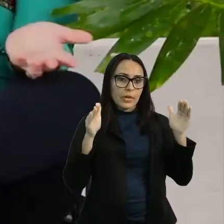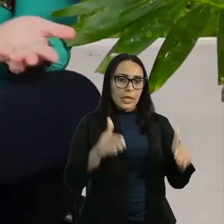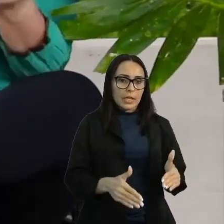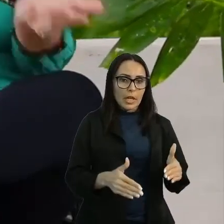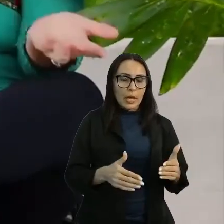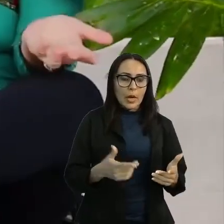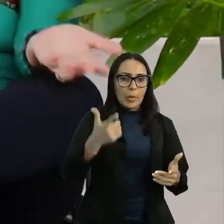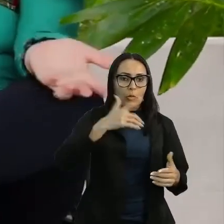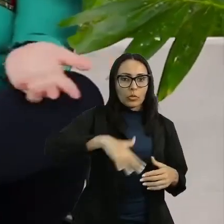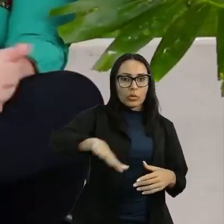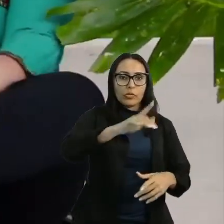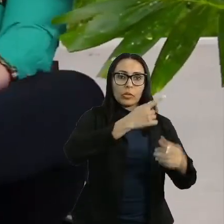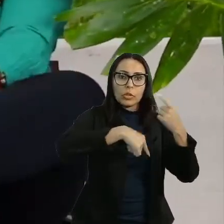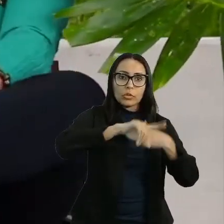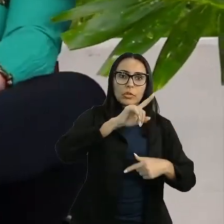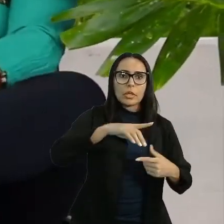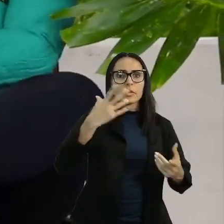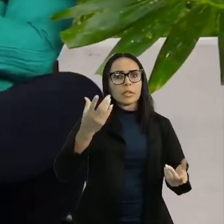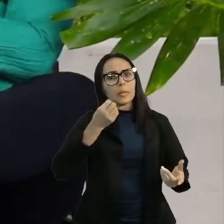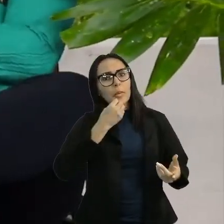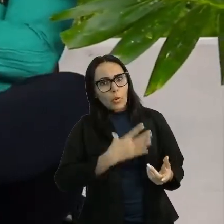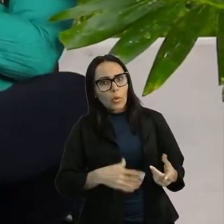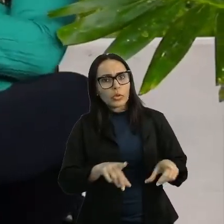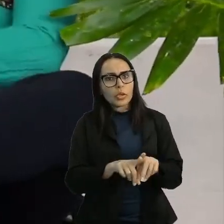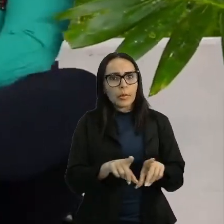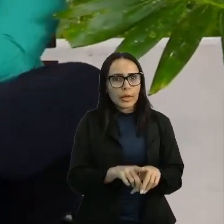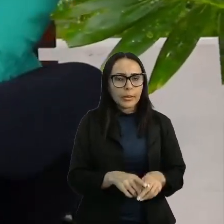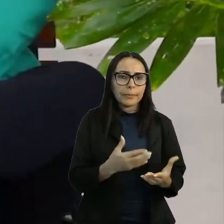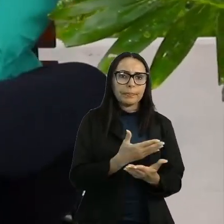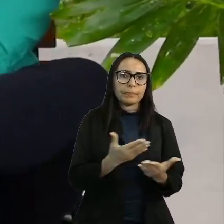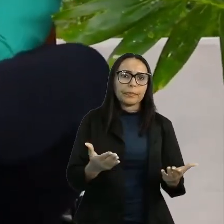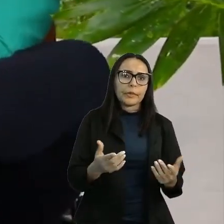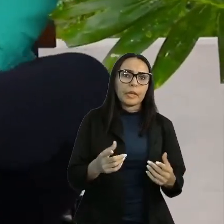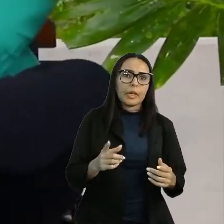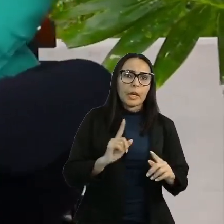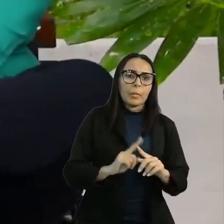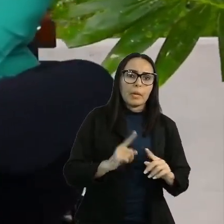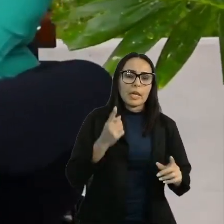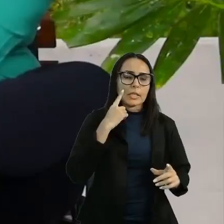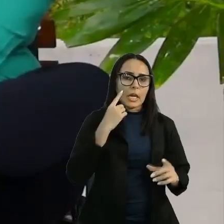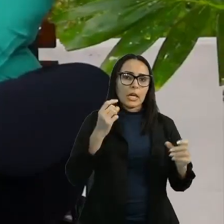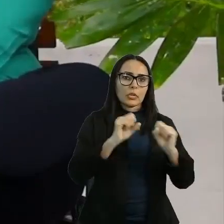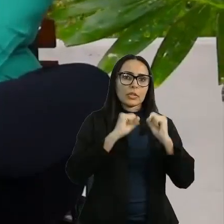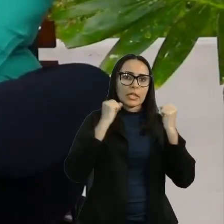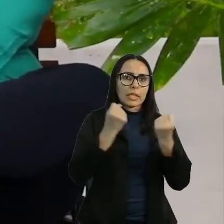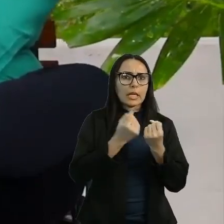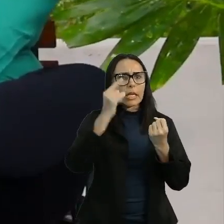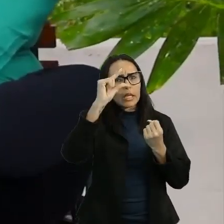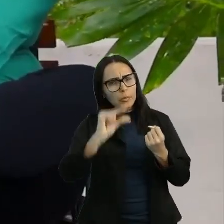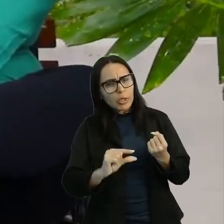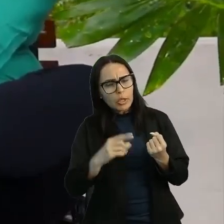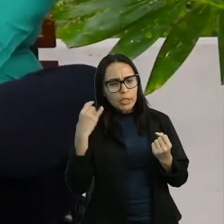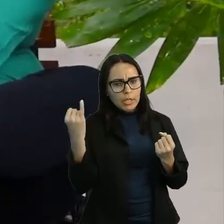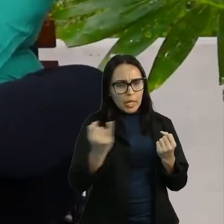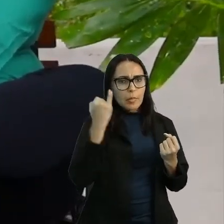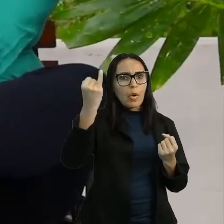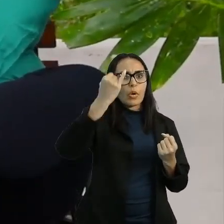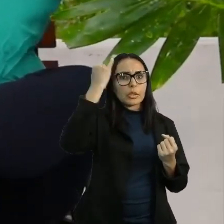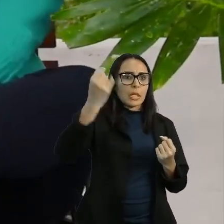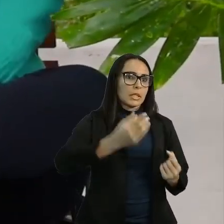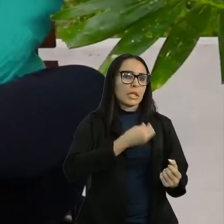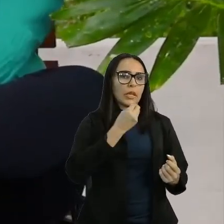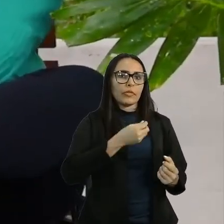universitários, professores de inglês, professores disso, daquilo, né, e levam uma vida advogada, eu conheci aqui, pessoas que, né, e levam uma vida normal e aos